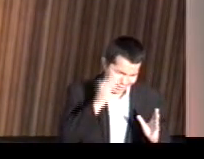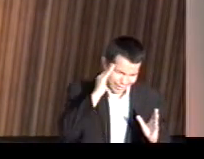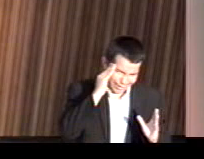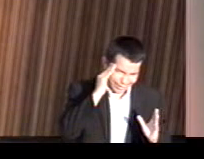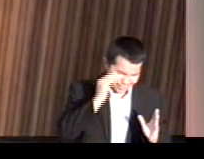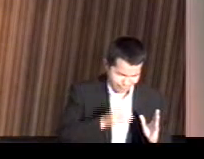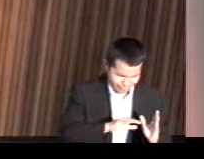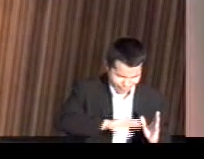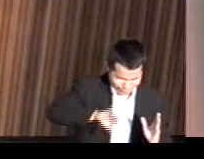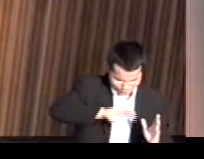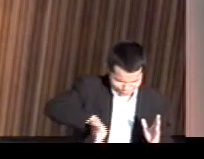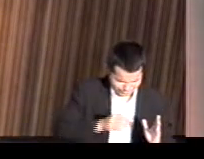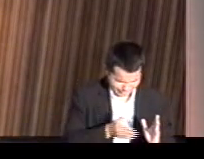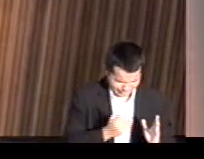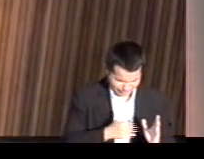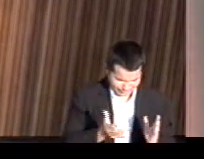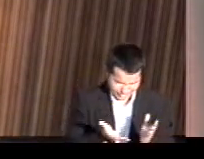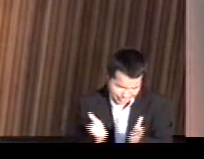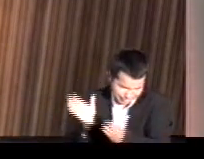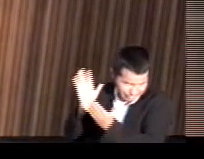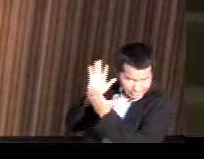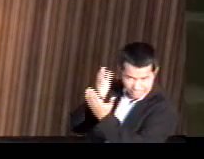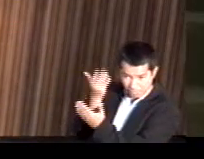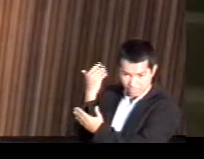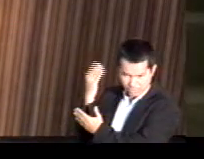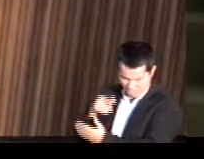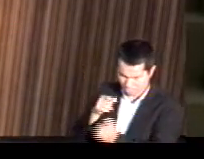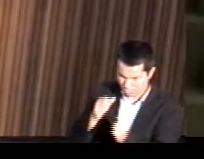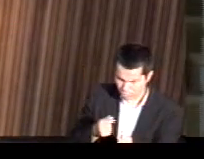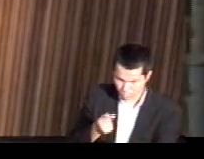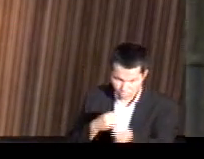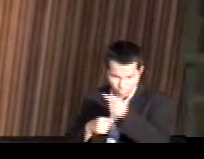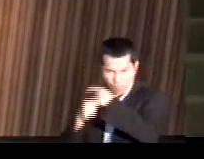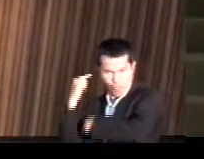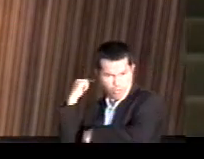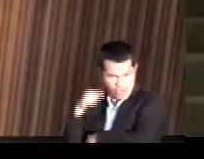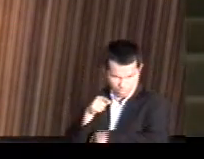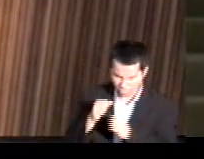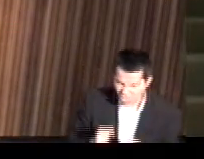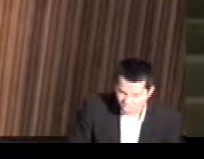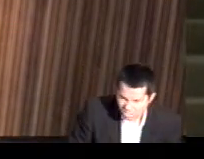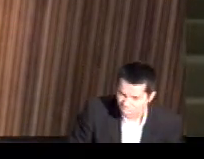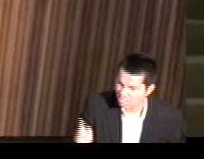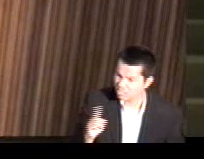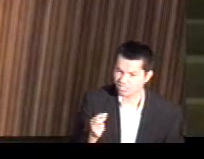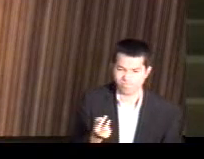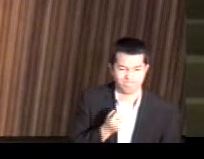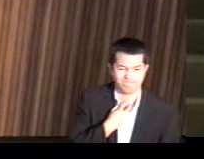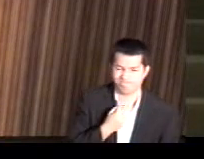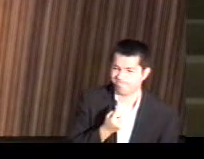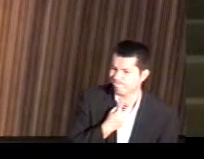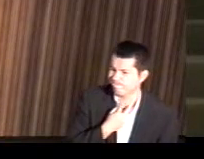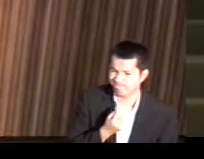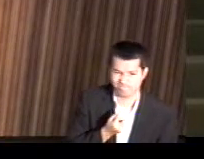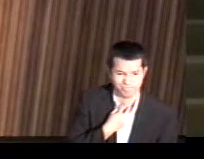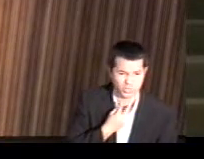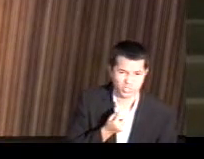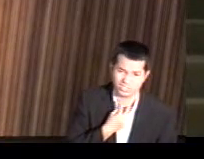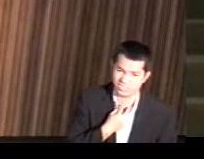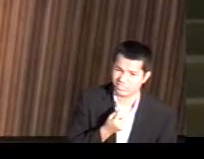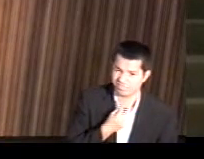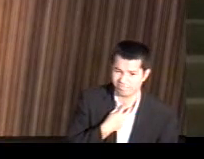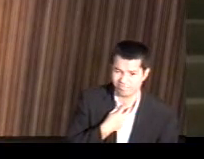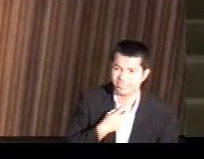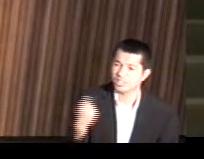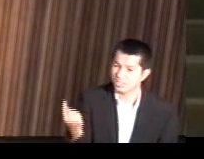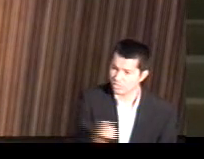Eu me lembro quando lá no seminário a gente evangelizava nos presídios e uma pessoa que tinha assassinado alguém